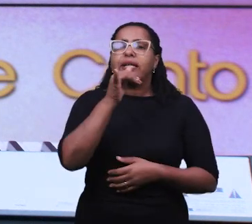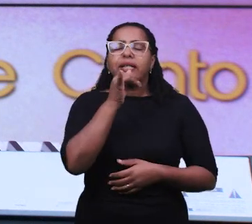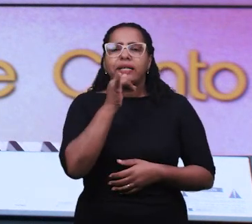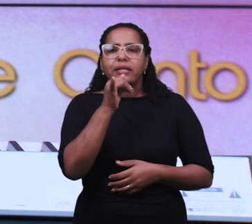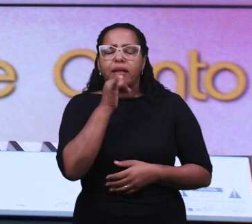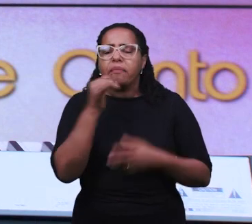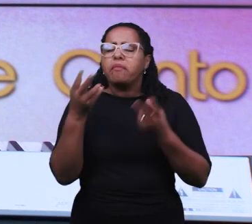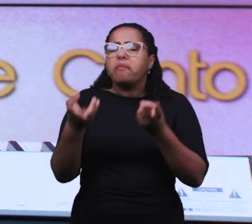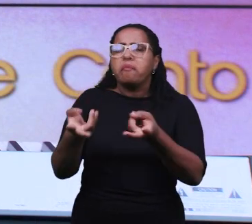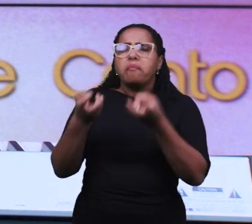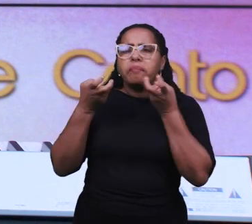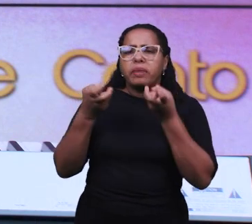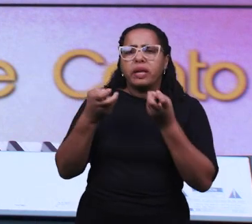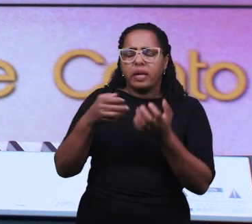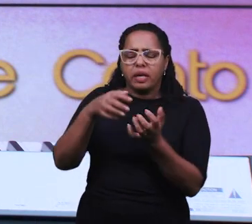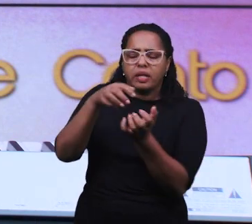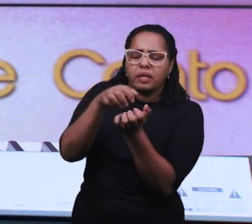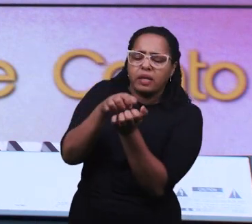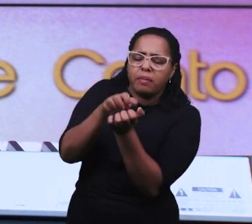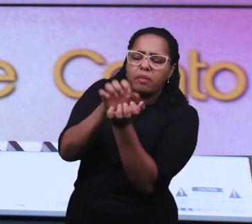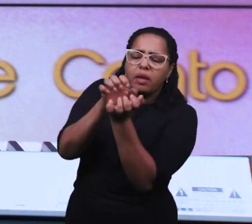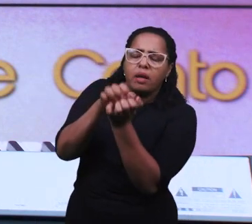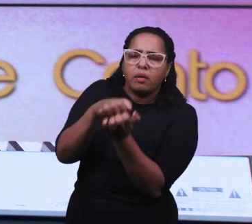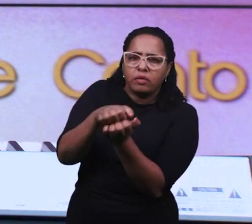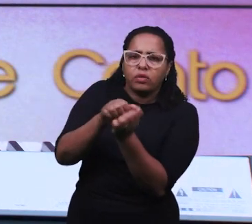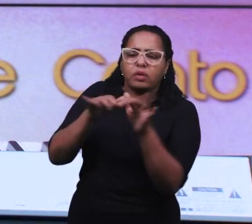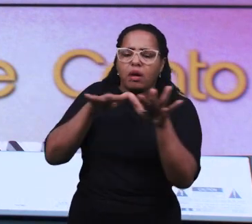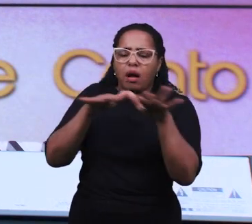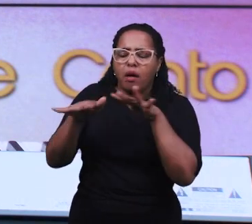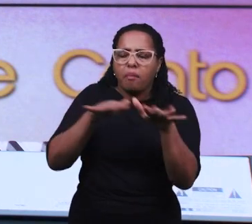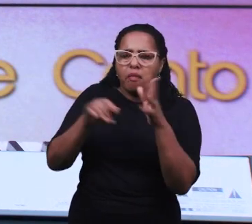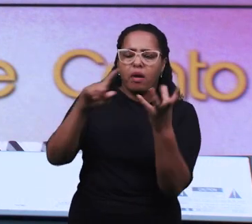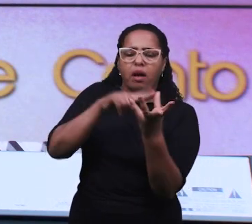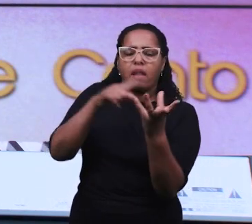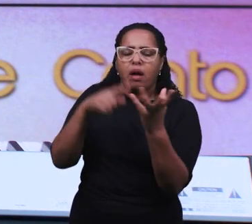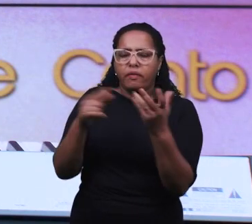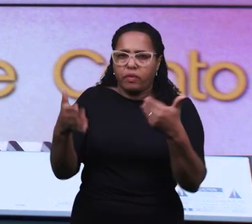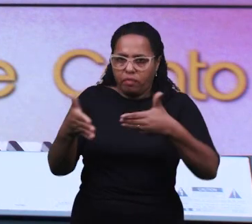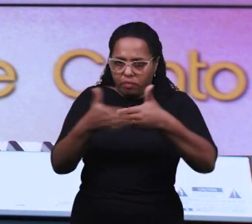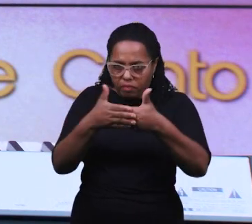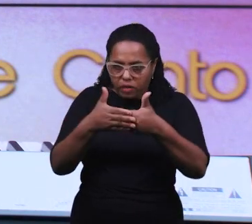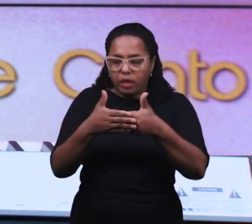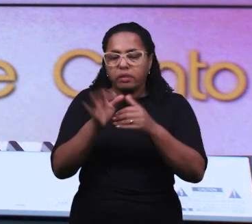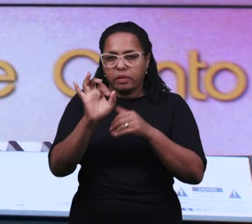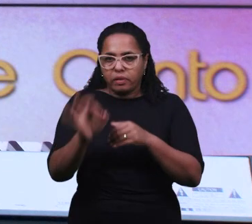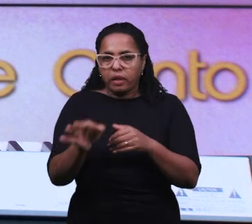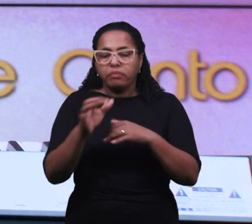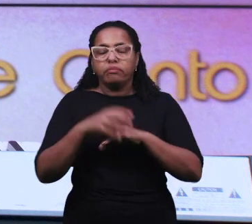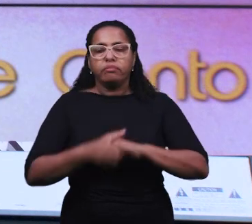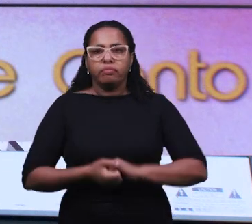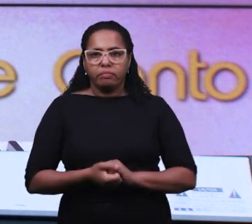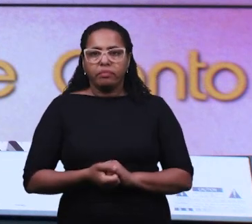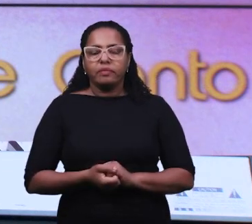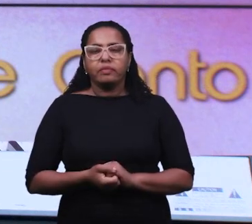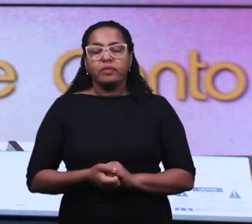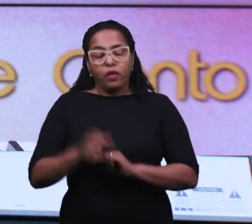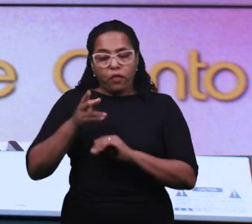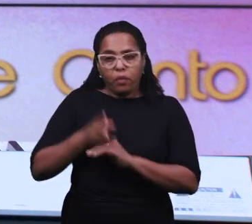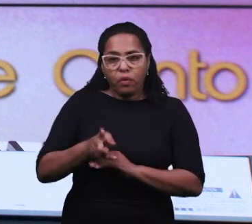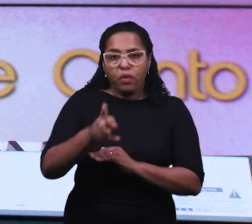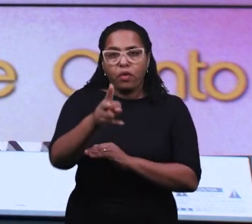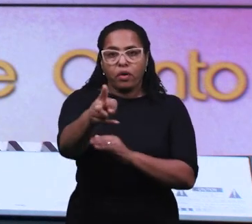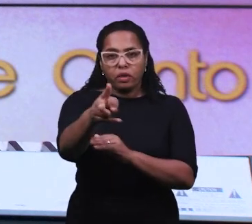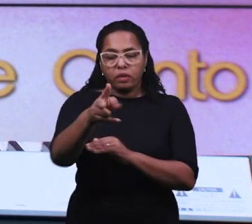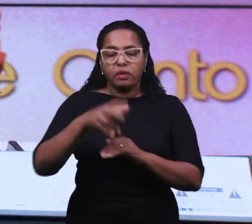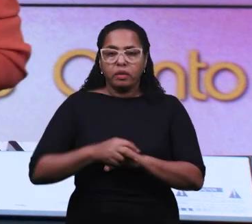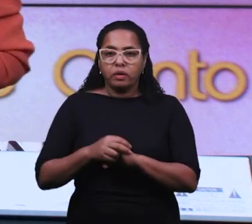exemplo para os irmãos perceberem a movimentação dos articuladores em relação às vogais fechadas. Vamos